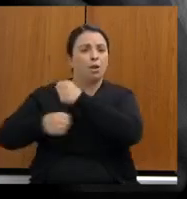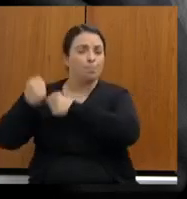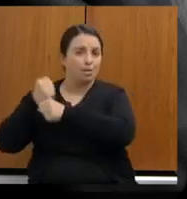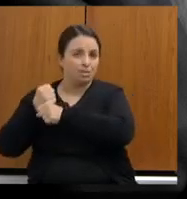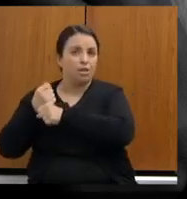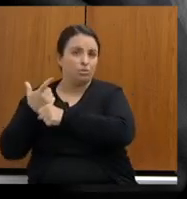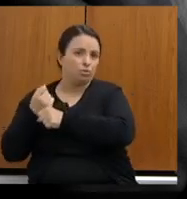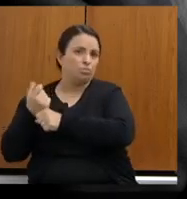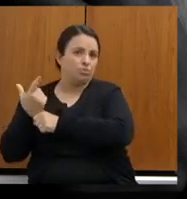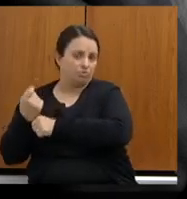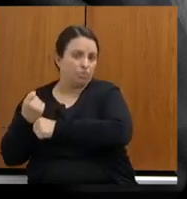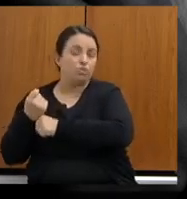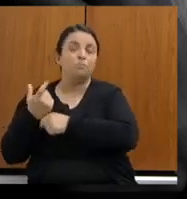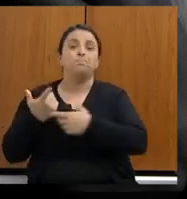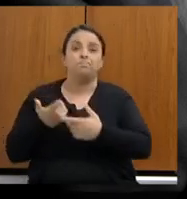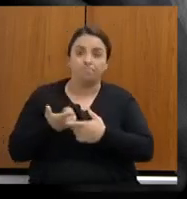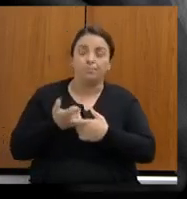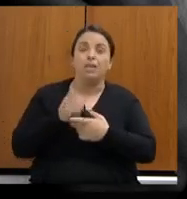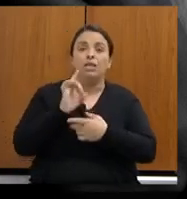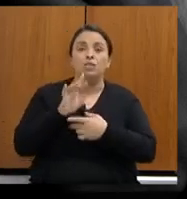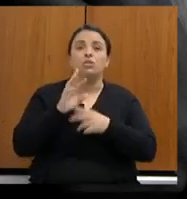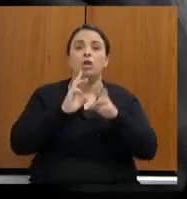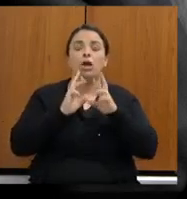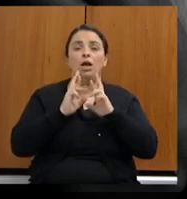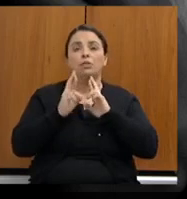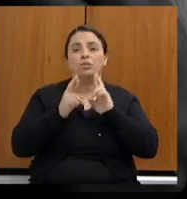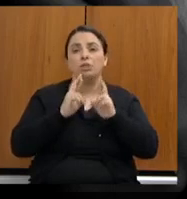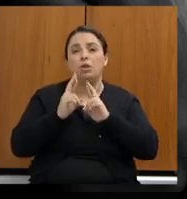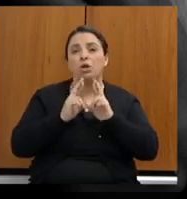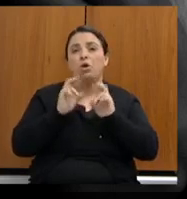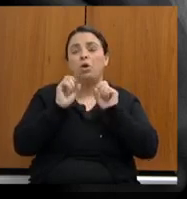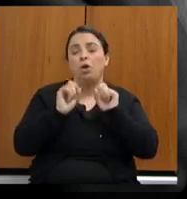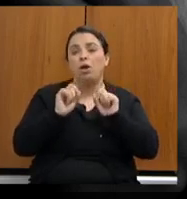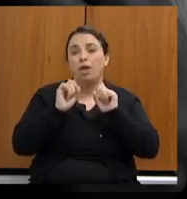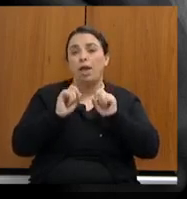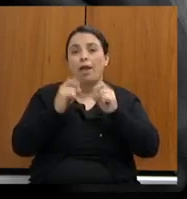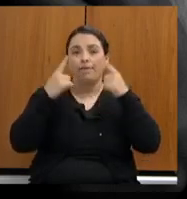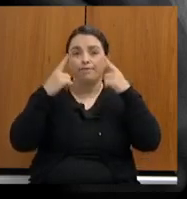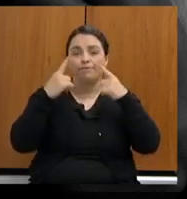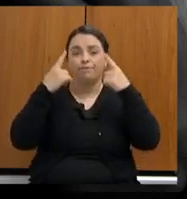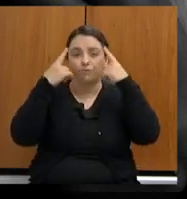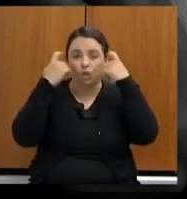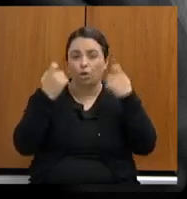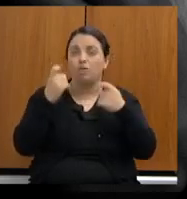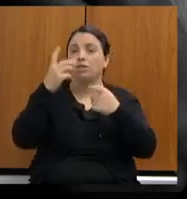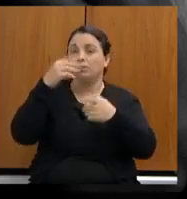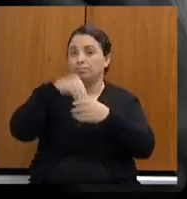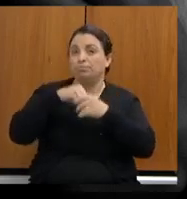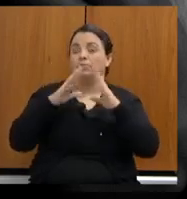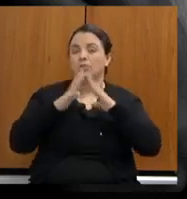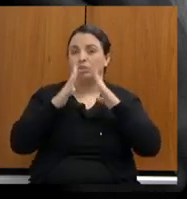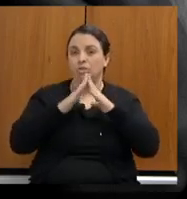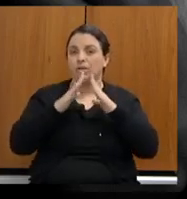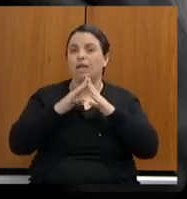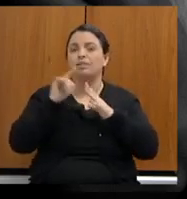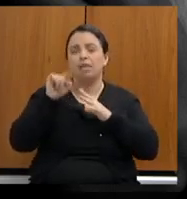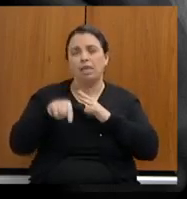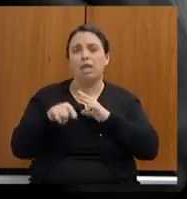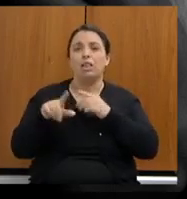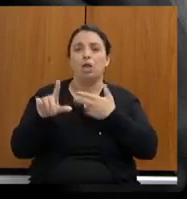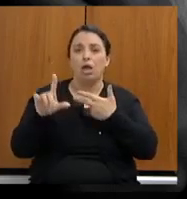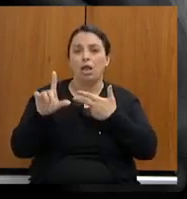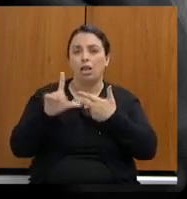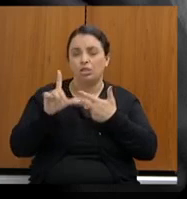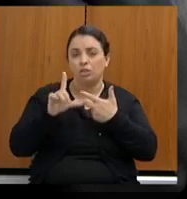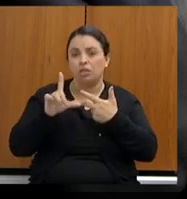2020 e apenas as relacionadas à violência doméstica que foi obra do Legislativo que isso Se